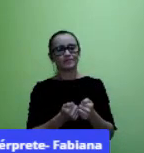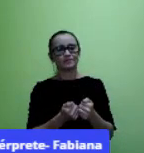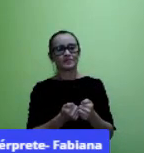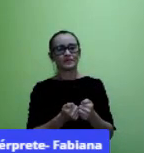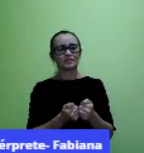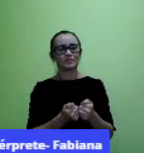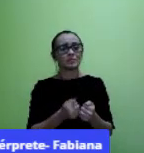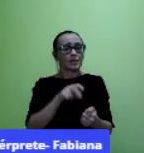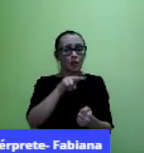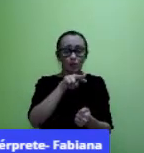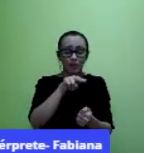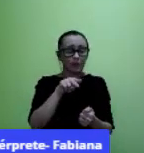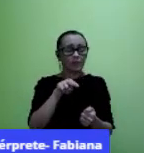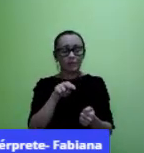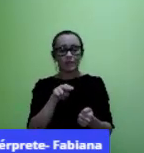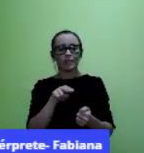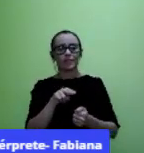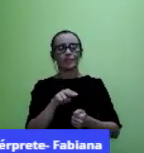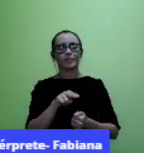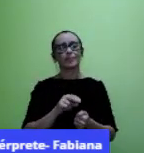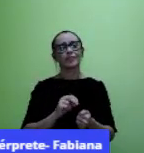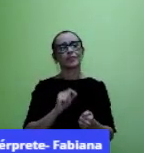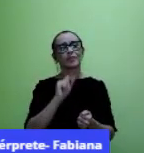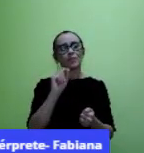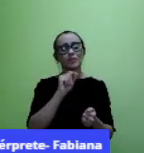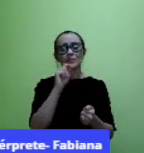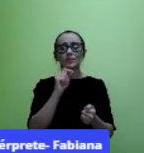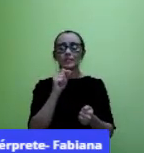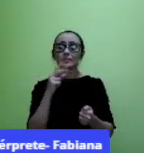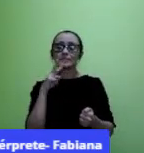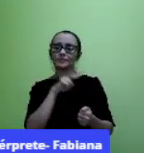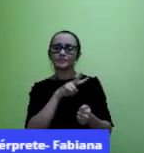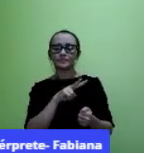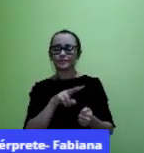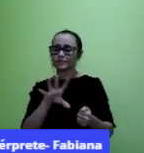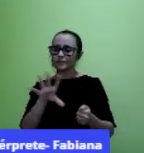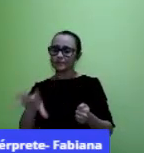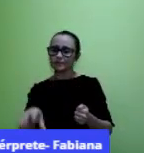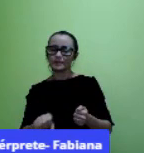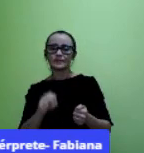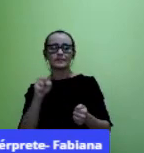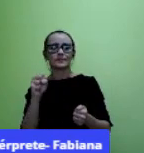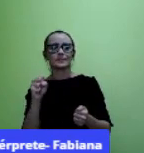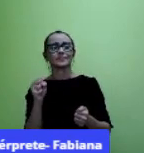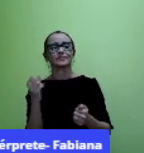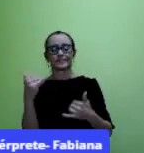Ela vai tentar fazer o que ela está ouvindo. Então, ela vai pegar o brinquedo, vai lá.